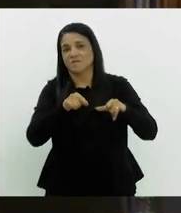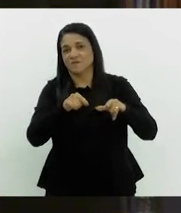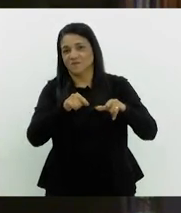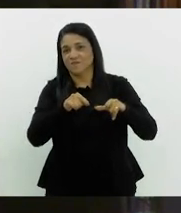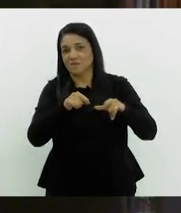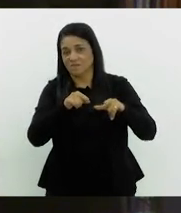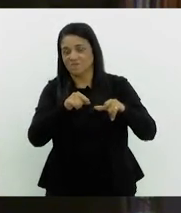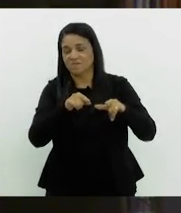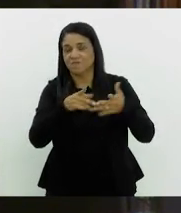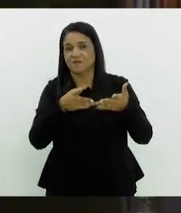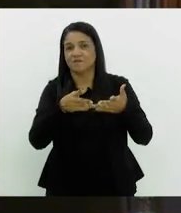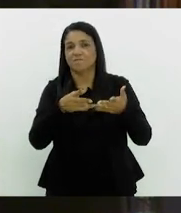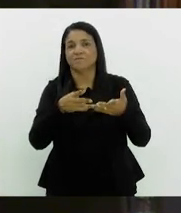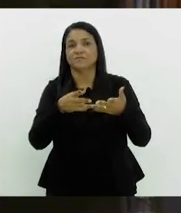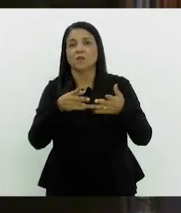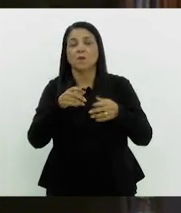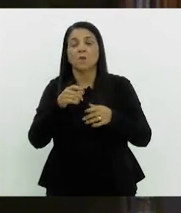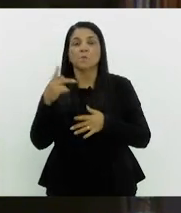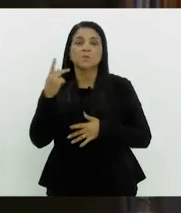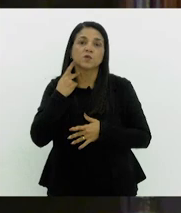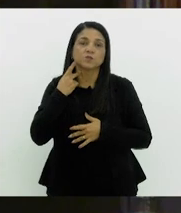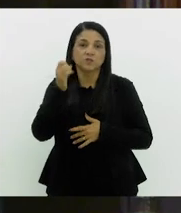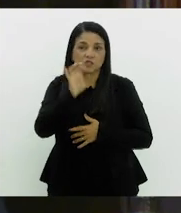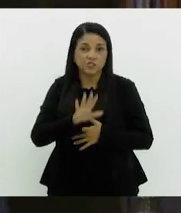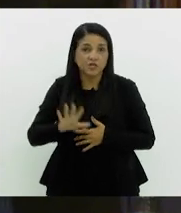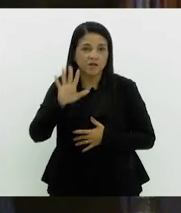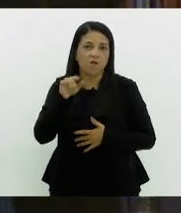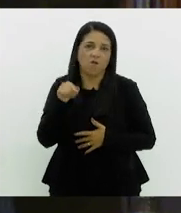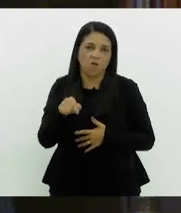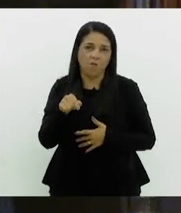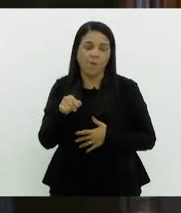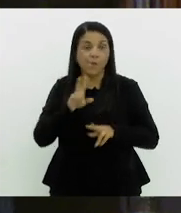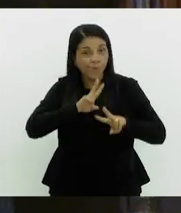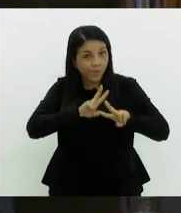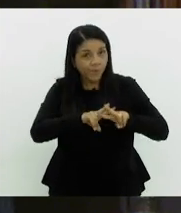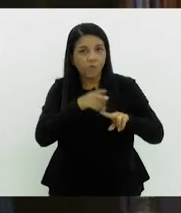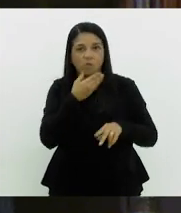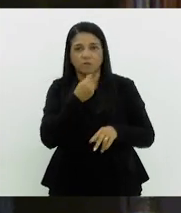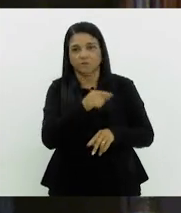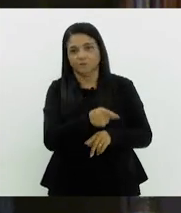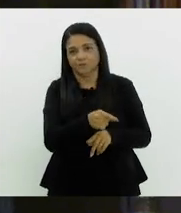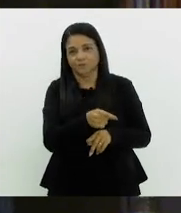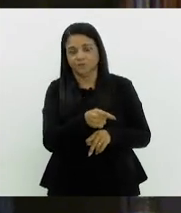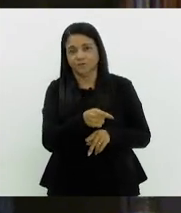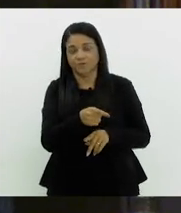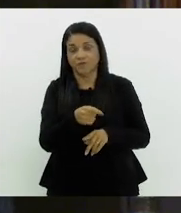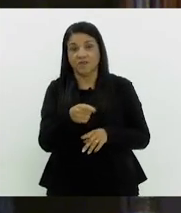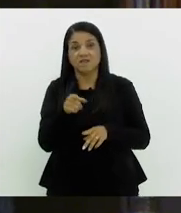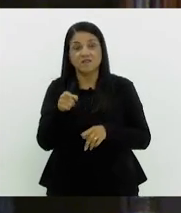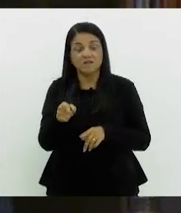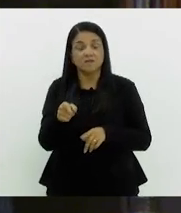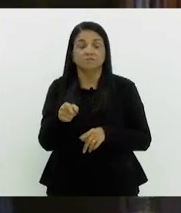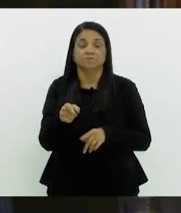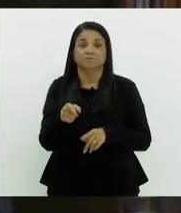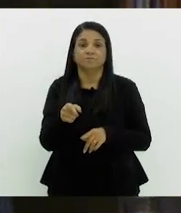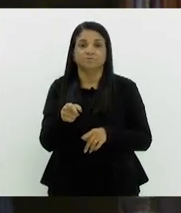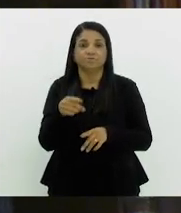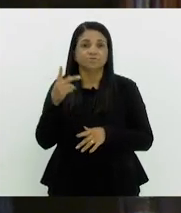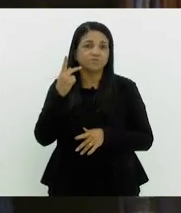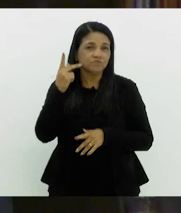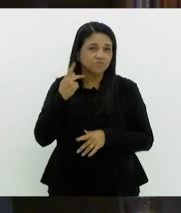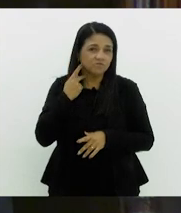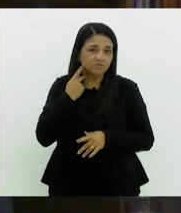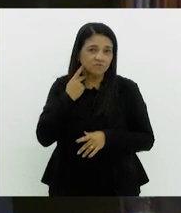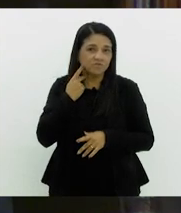seja, a essencialidade da Procuradoria Legislativa, ela não só está dentro do